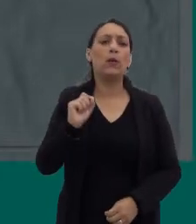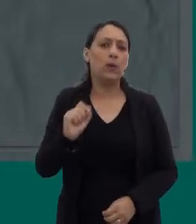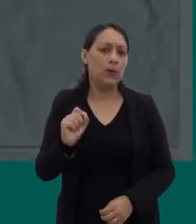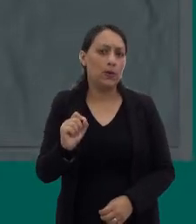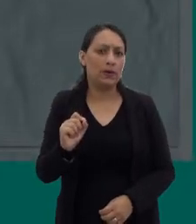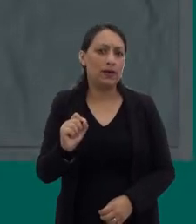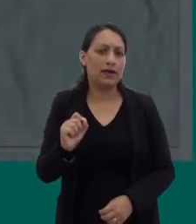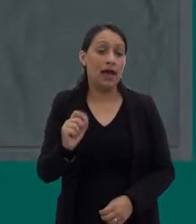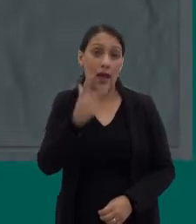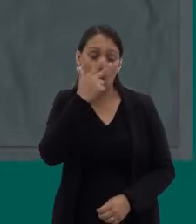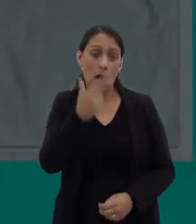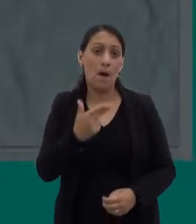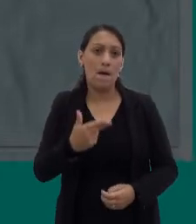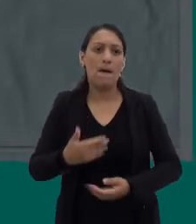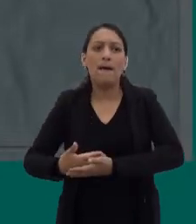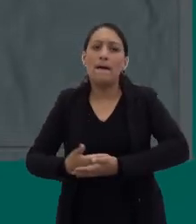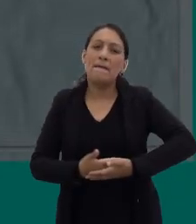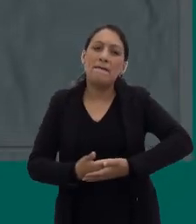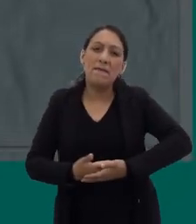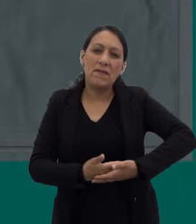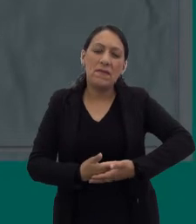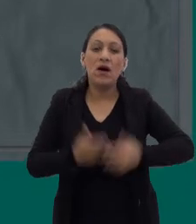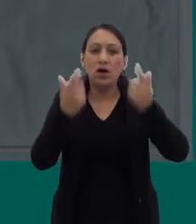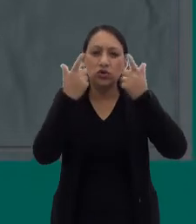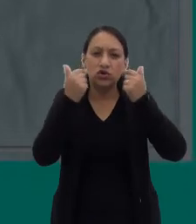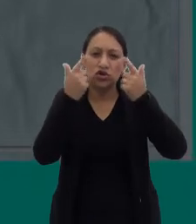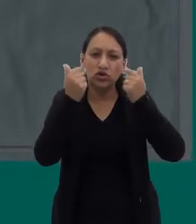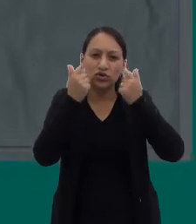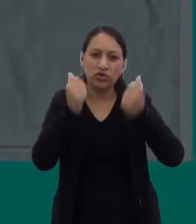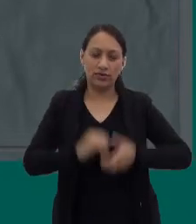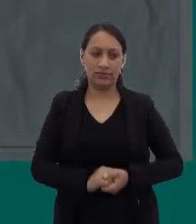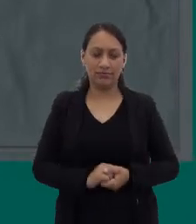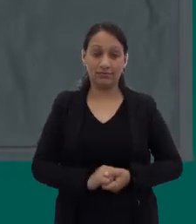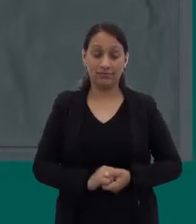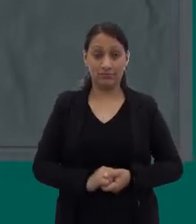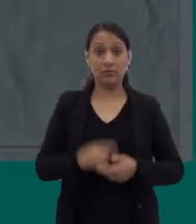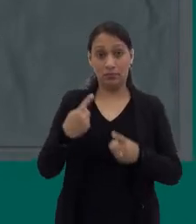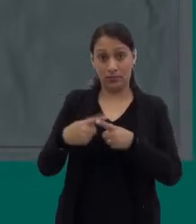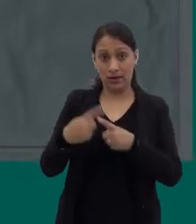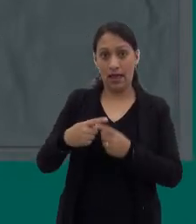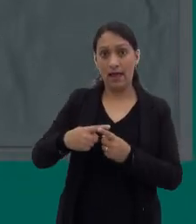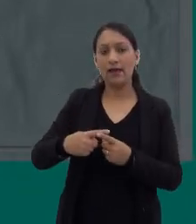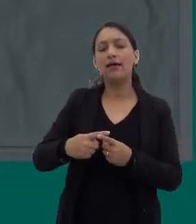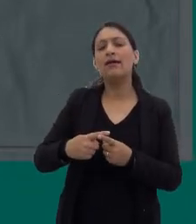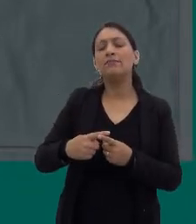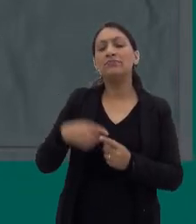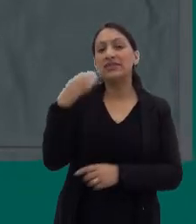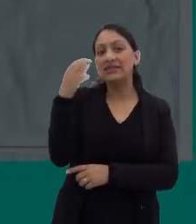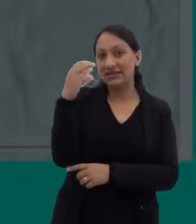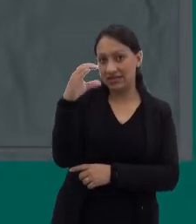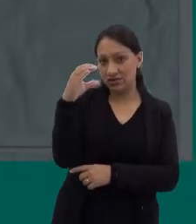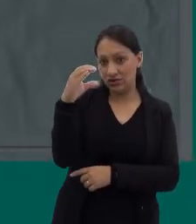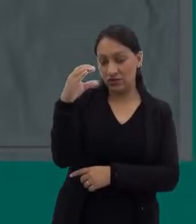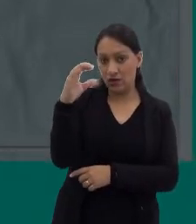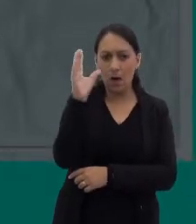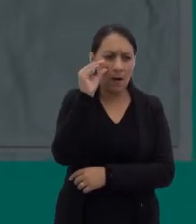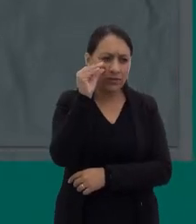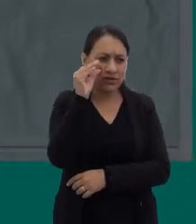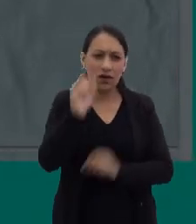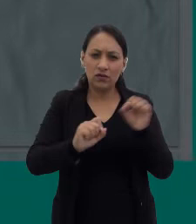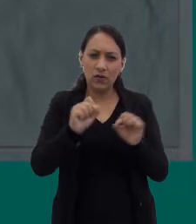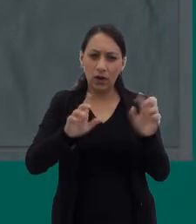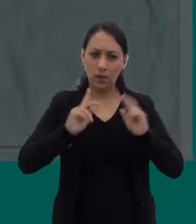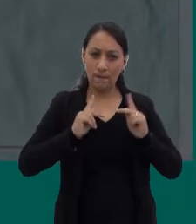nesse bebê que chora, né? Porque cientificamente a gente observa, né, que o